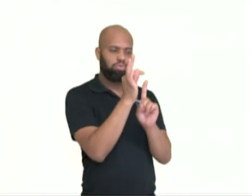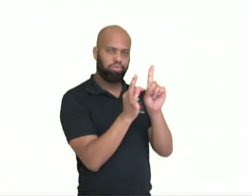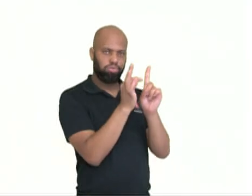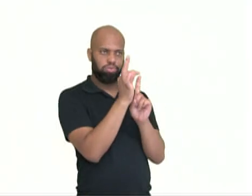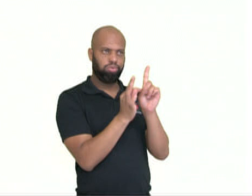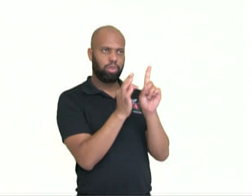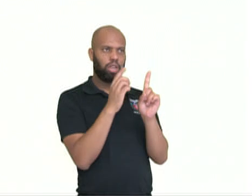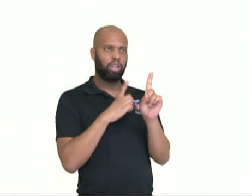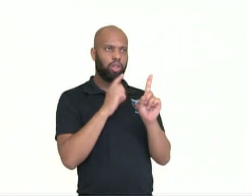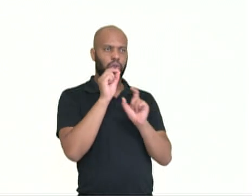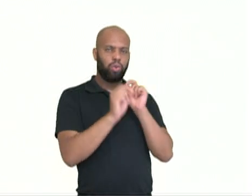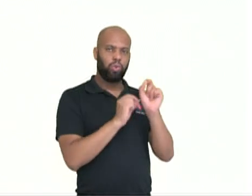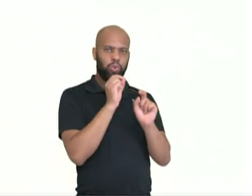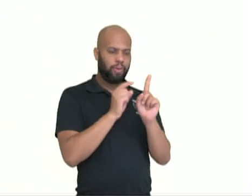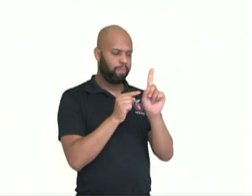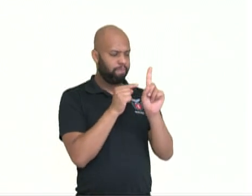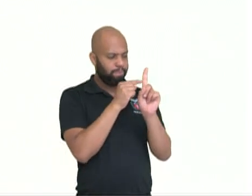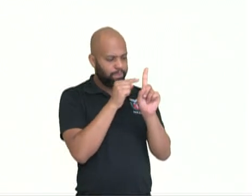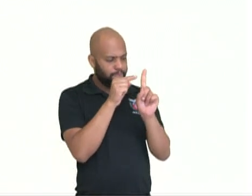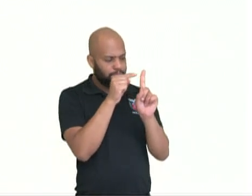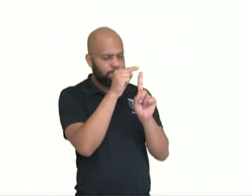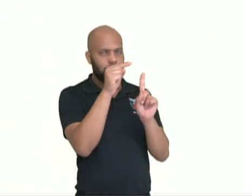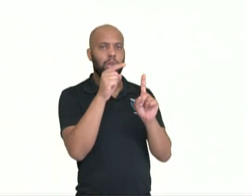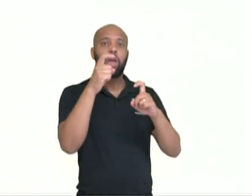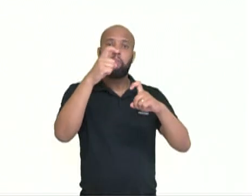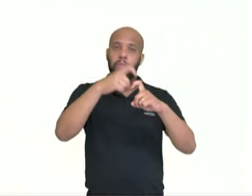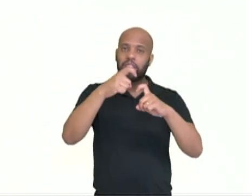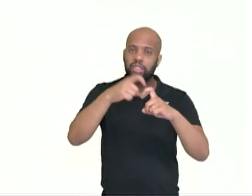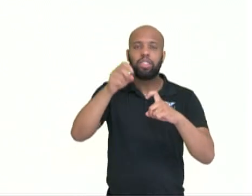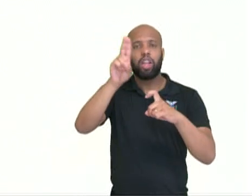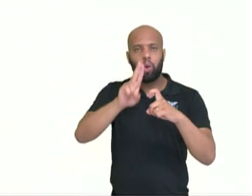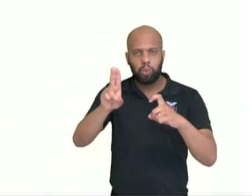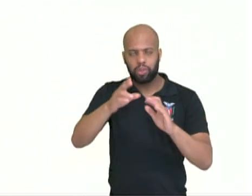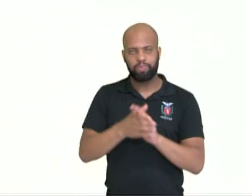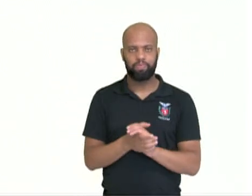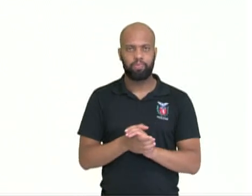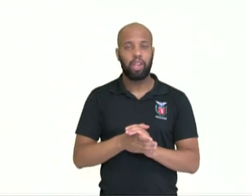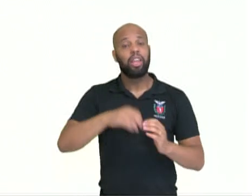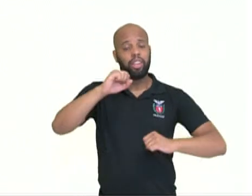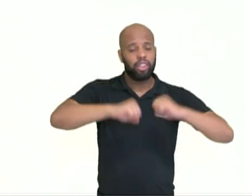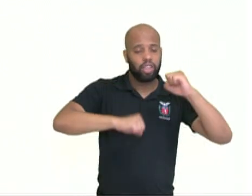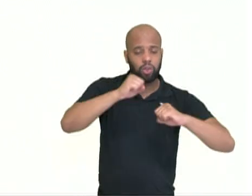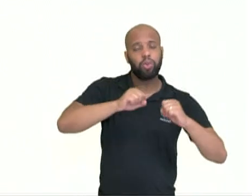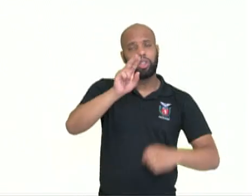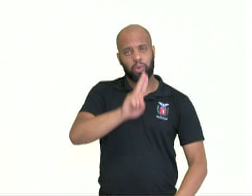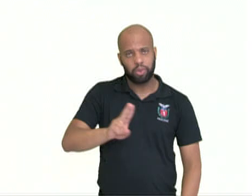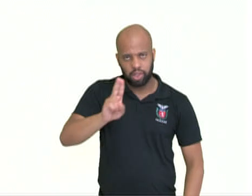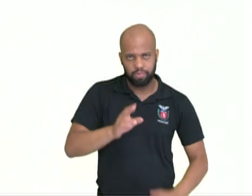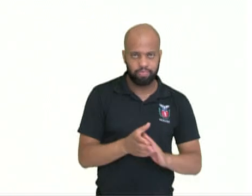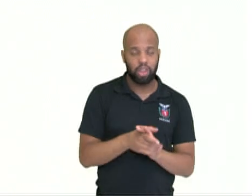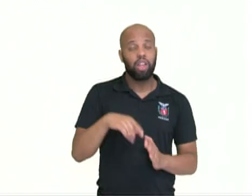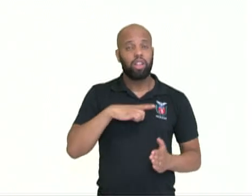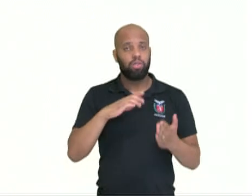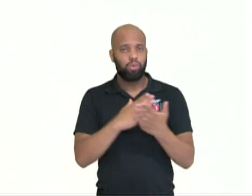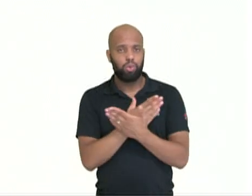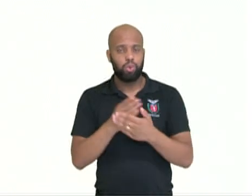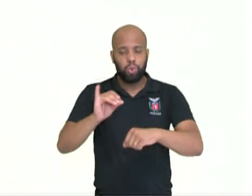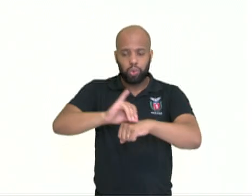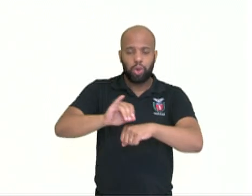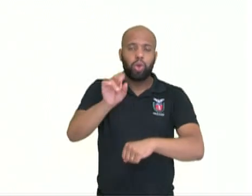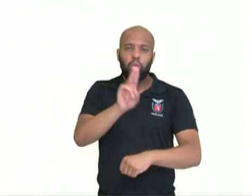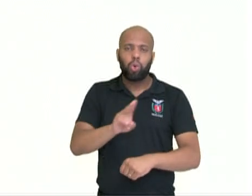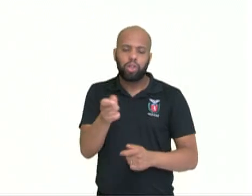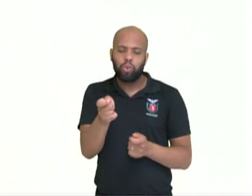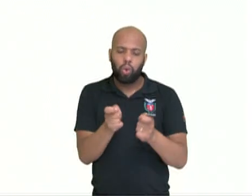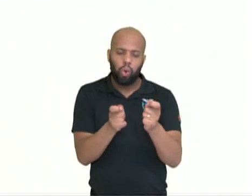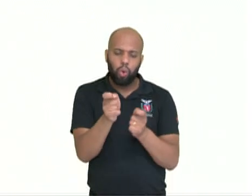usa muito, na engenharia, na indústria, por quê? Porque tem muitos processos que a gente tem que controlar a temperatura para ocorrer corretamente, para ter o